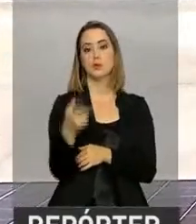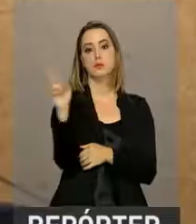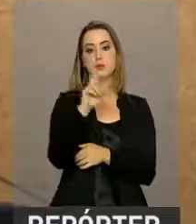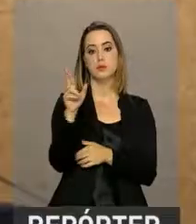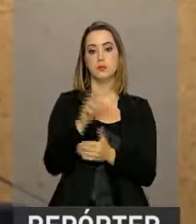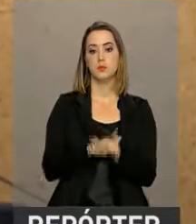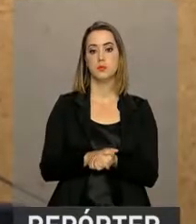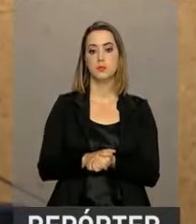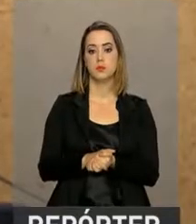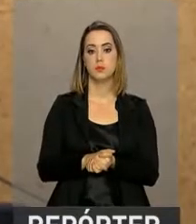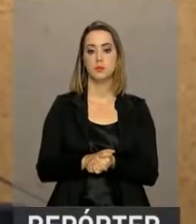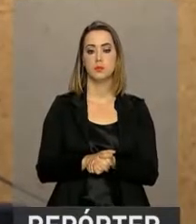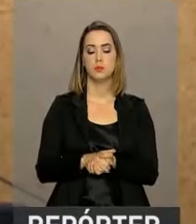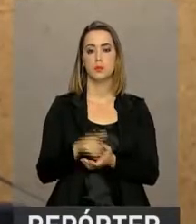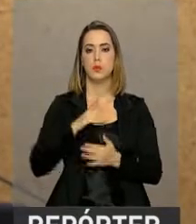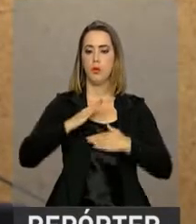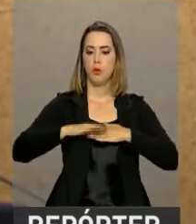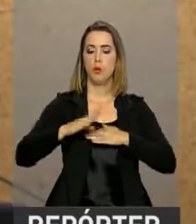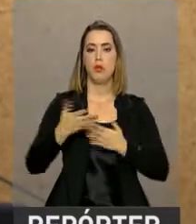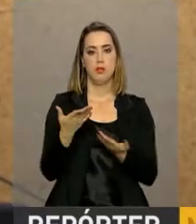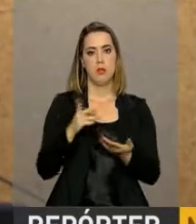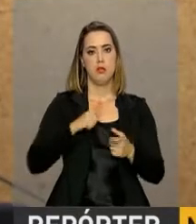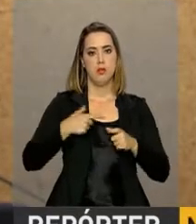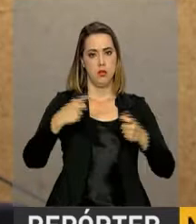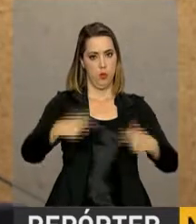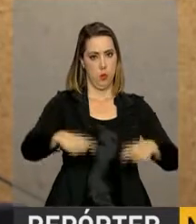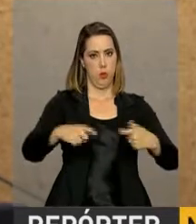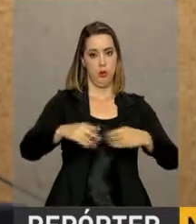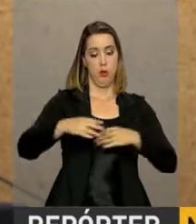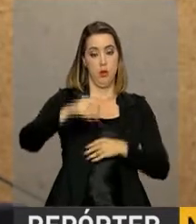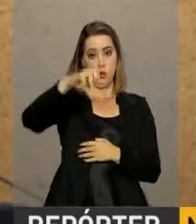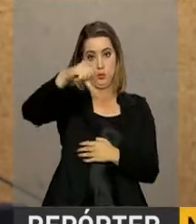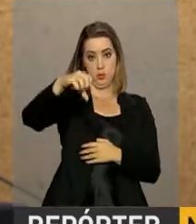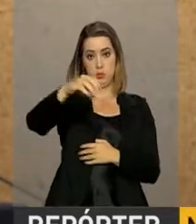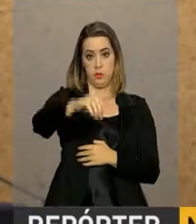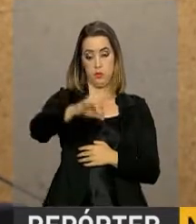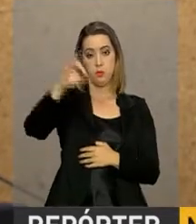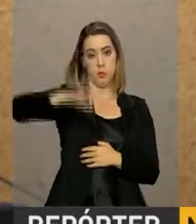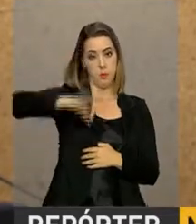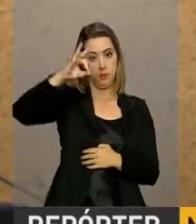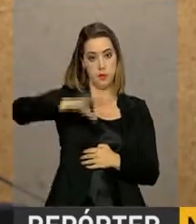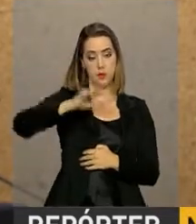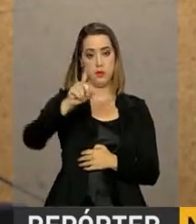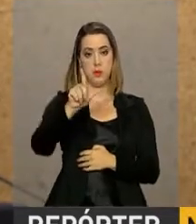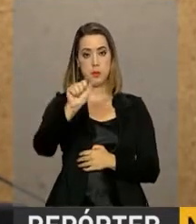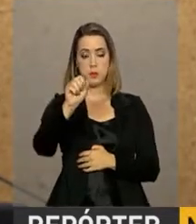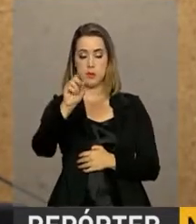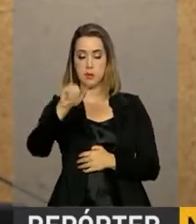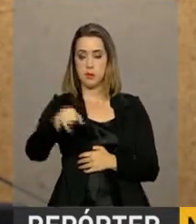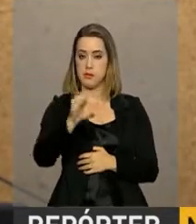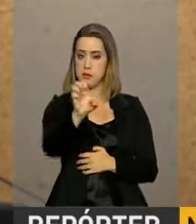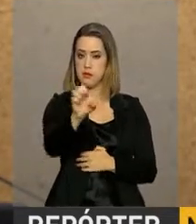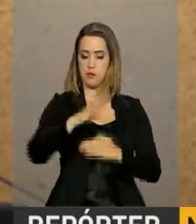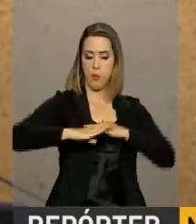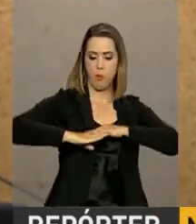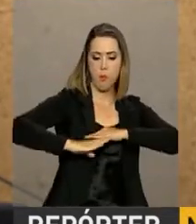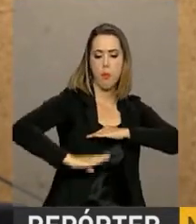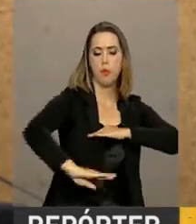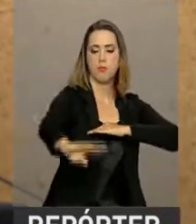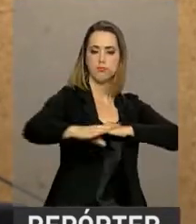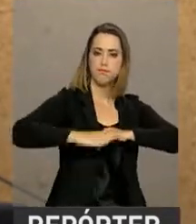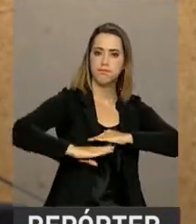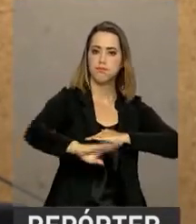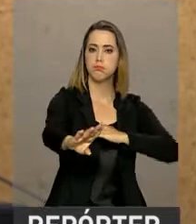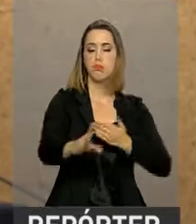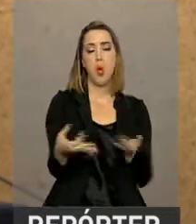R$ 400 mil. Ela ocupou praticamente 90% da área da laje, área disponível de laje do Ministério, área que não era ocupada antes